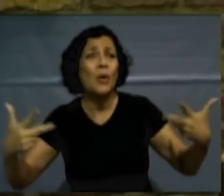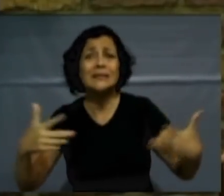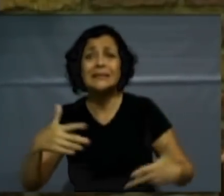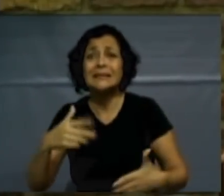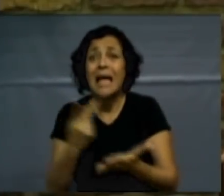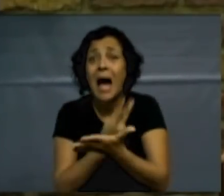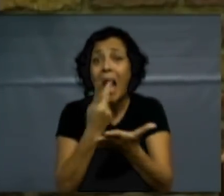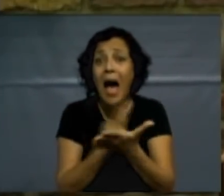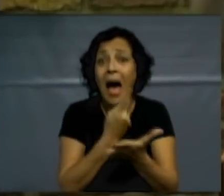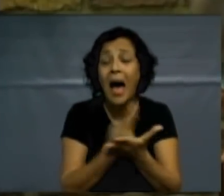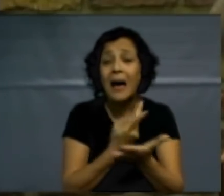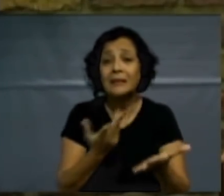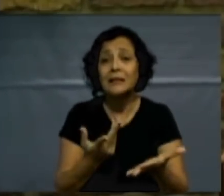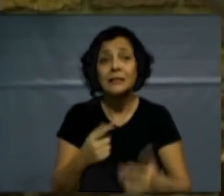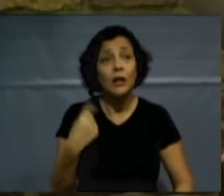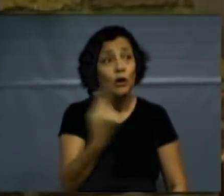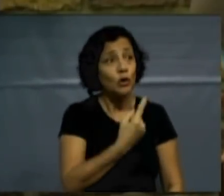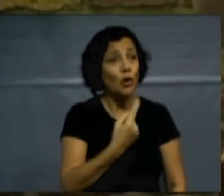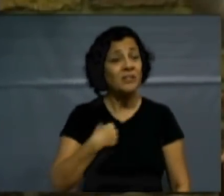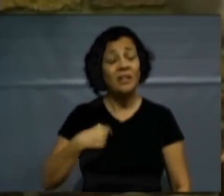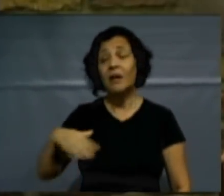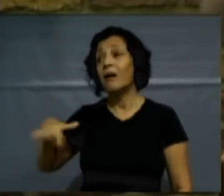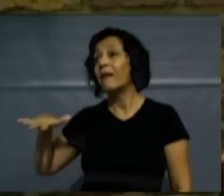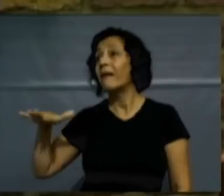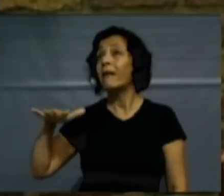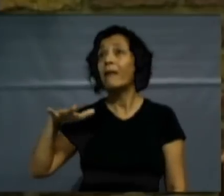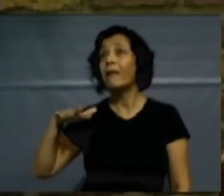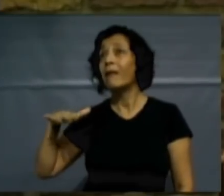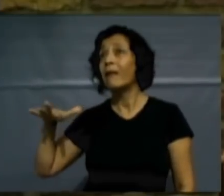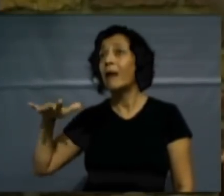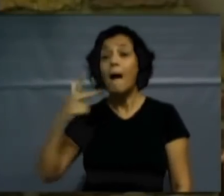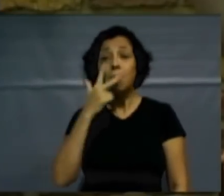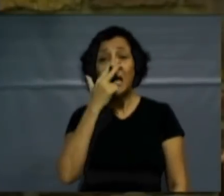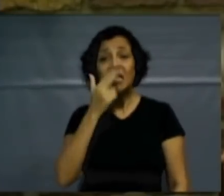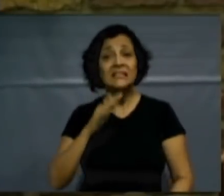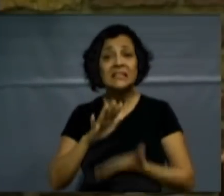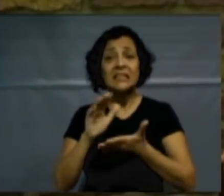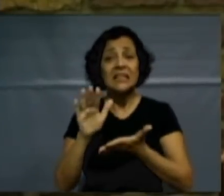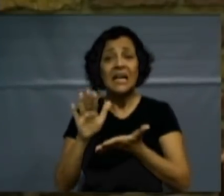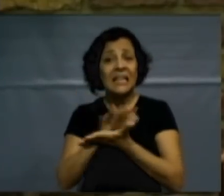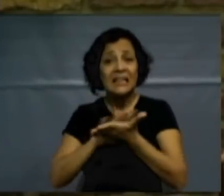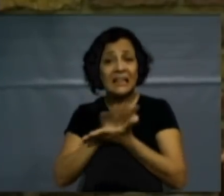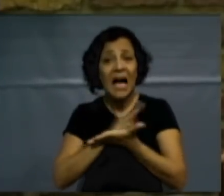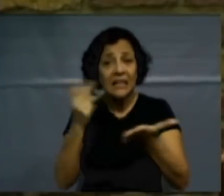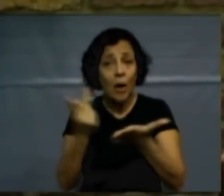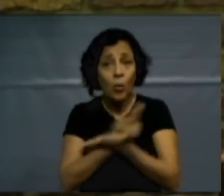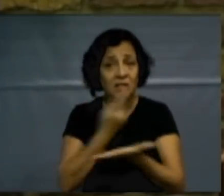coisa. E a gente está aqui na superficialidade, como se nada tivesse acontecendo.